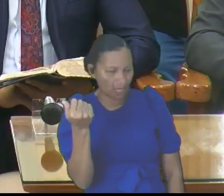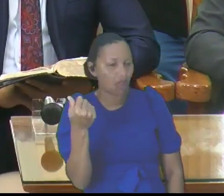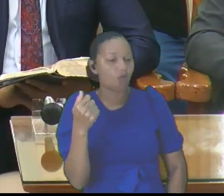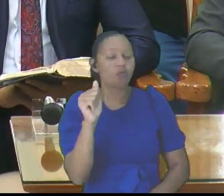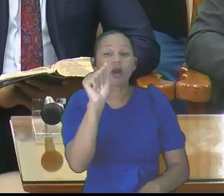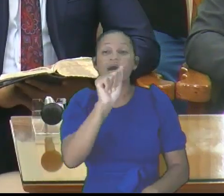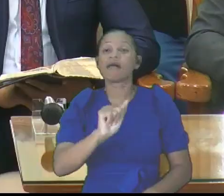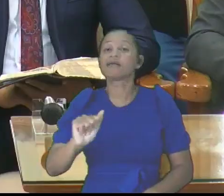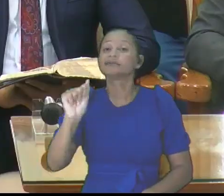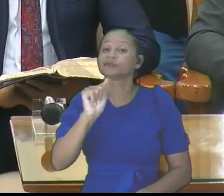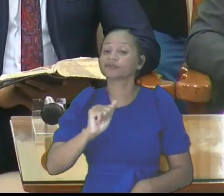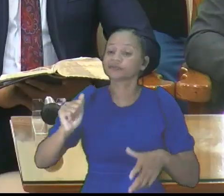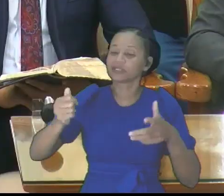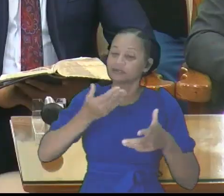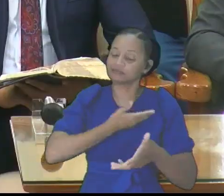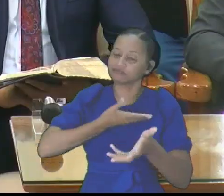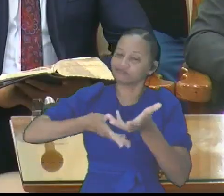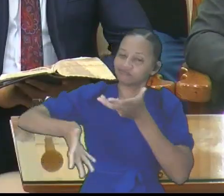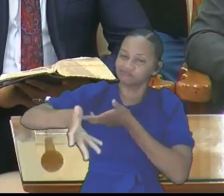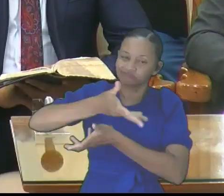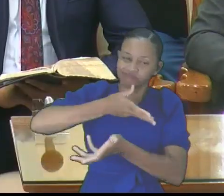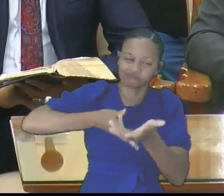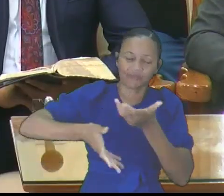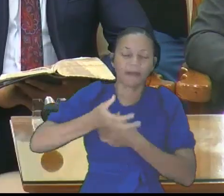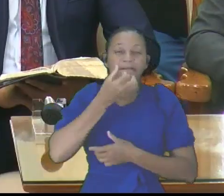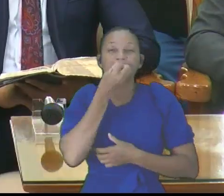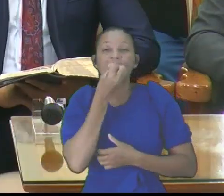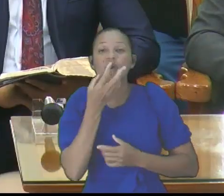participação conjunta, bom